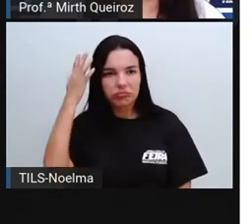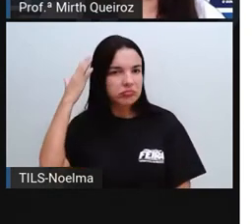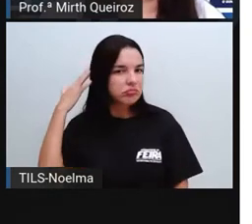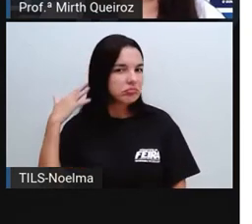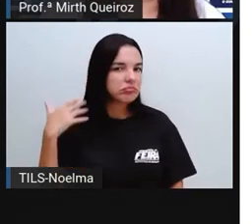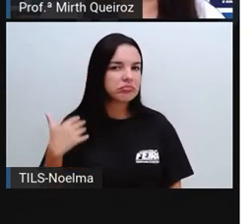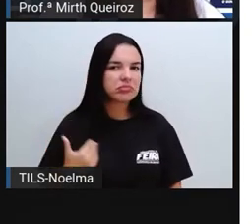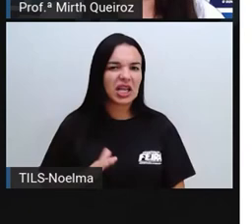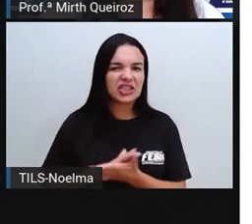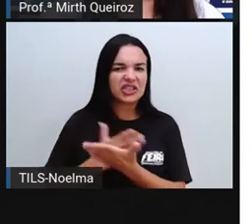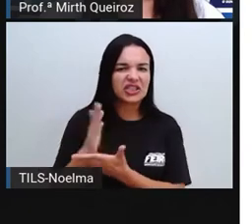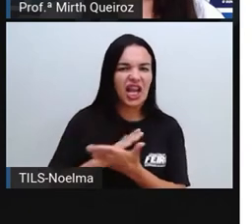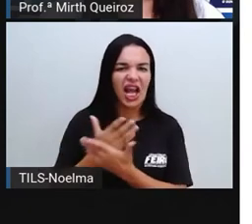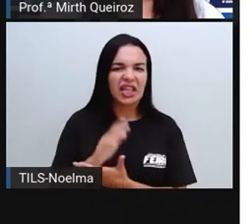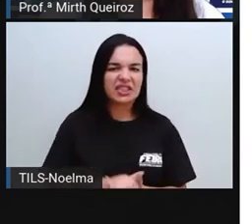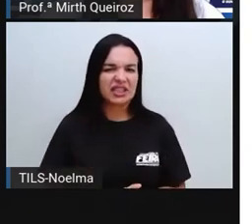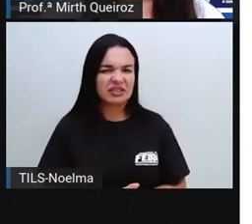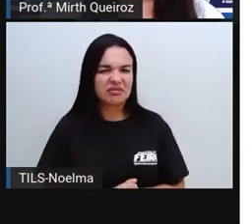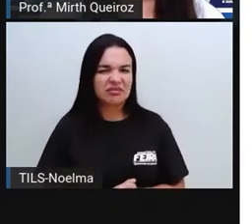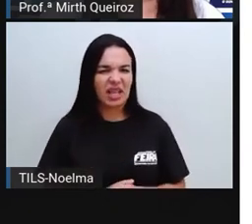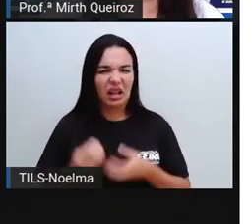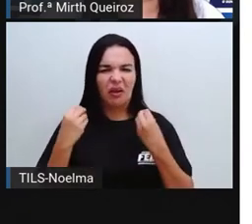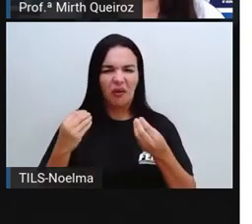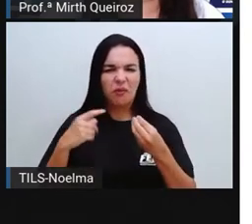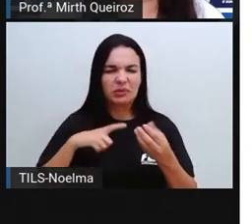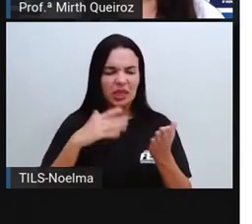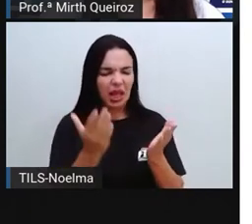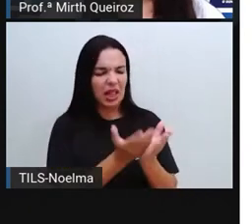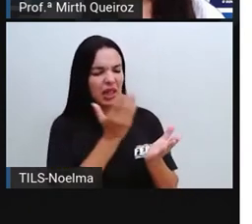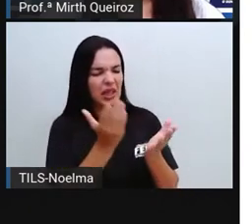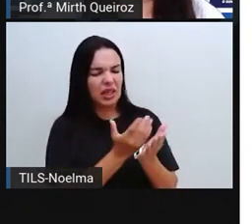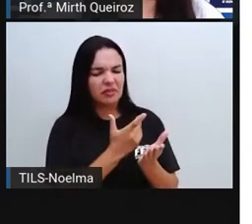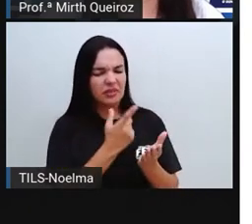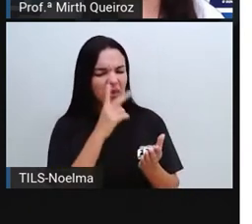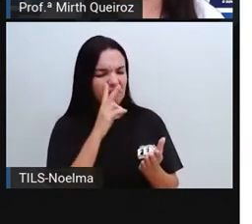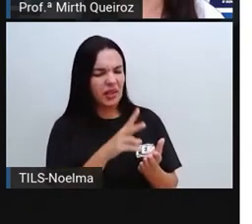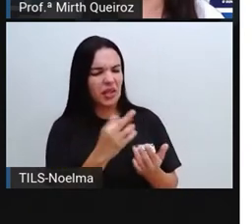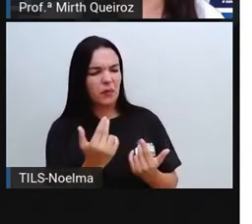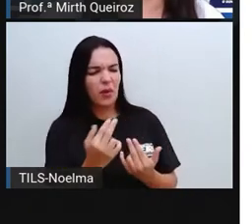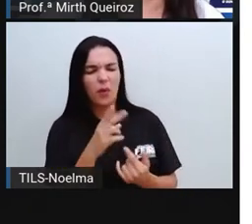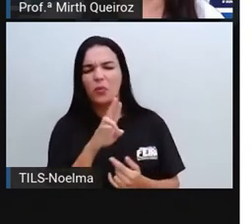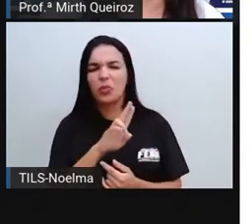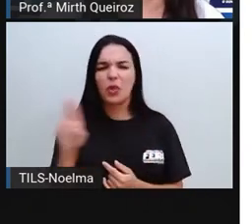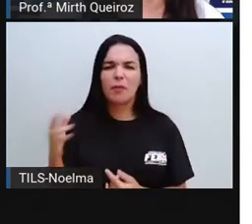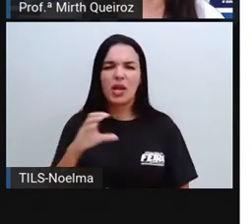dizia que um livro com o nome de colega chata não podia ser coisa boa.